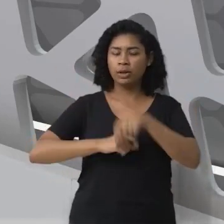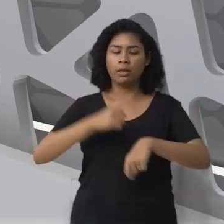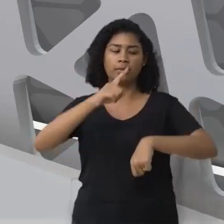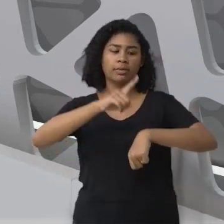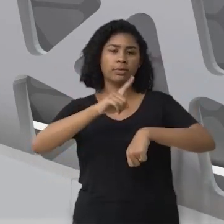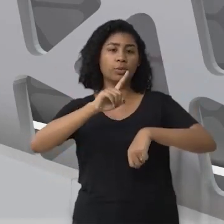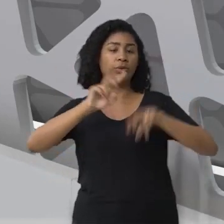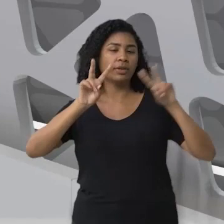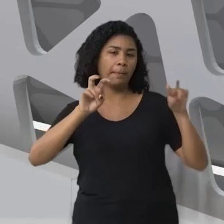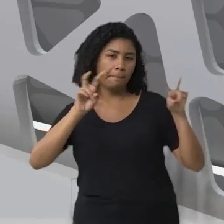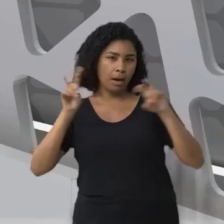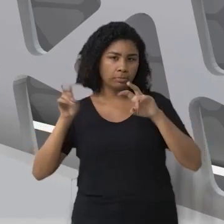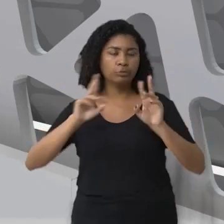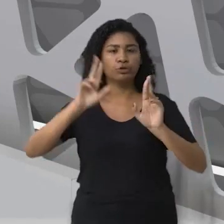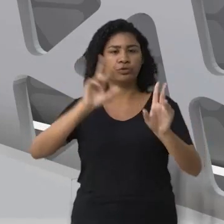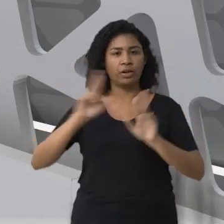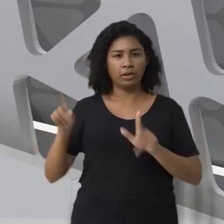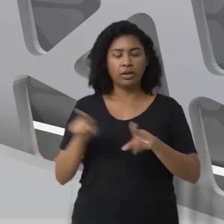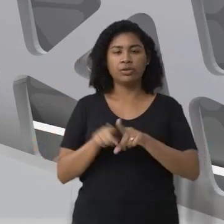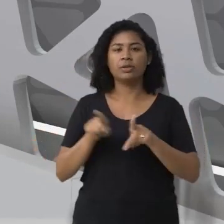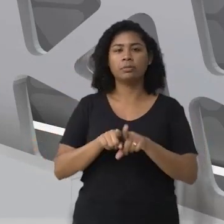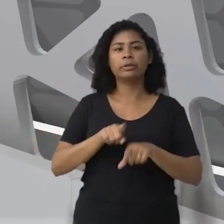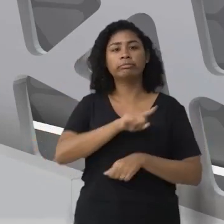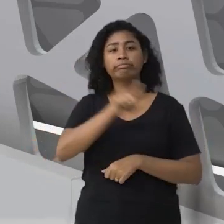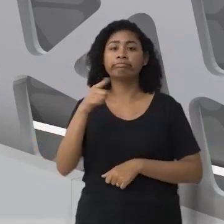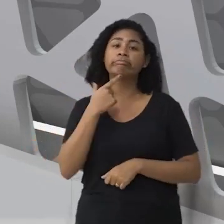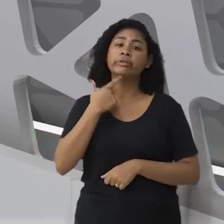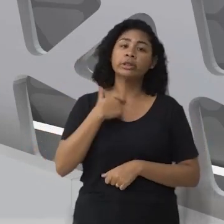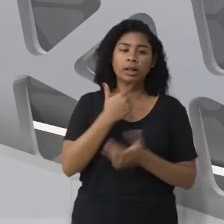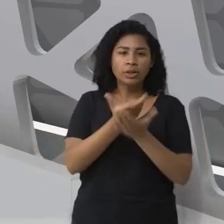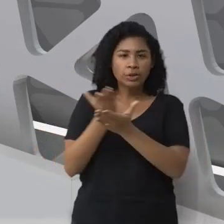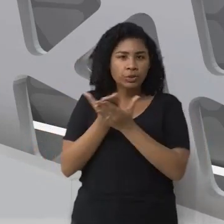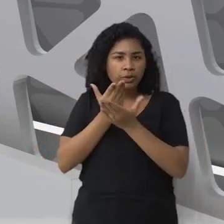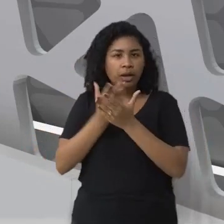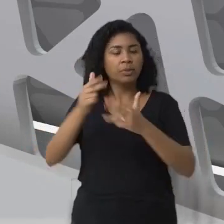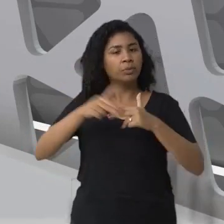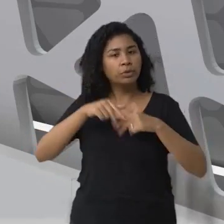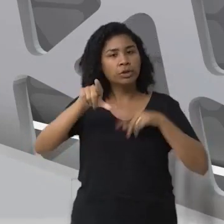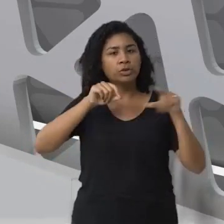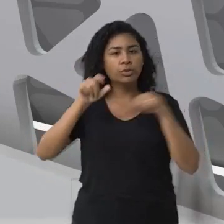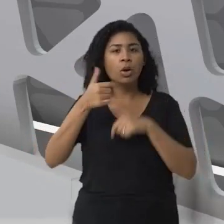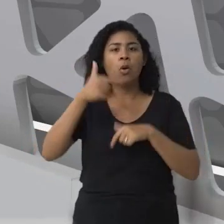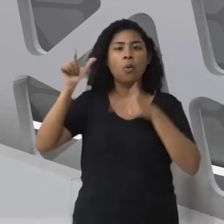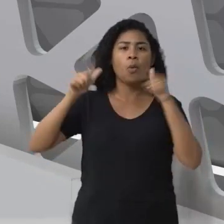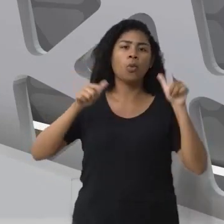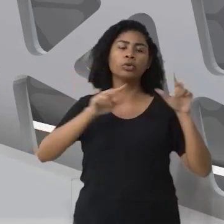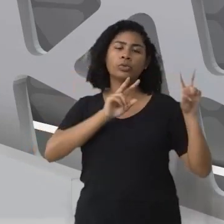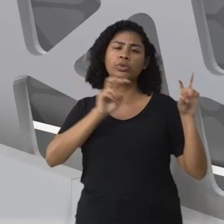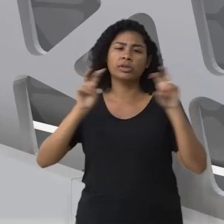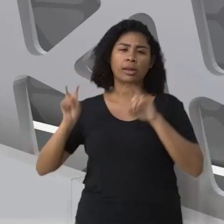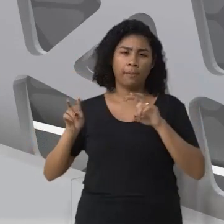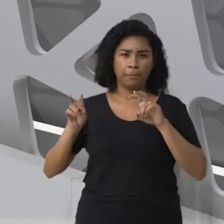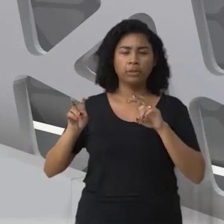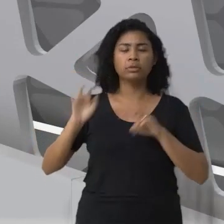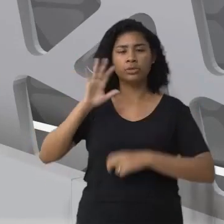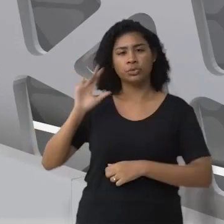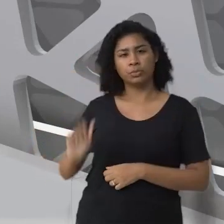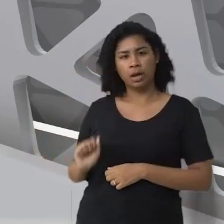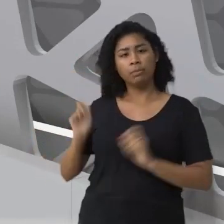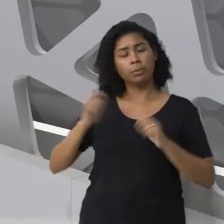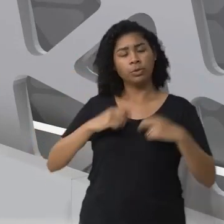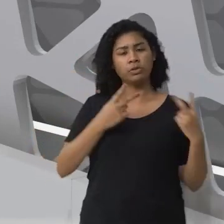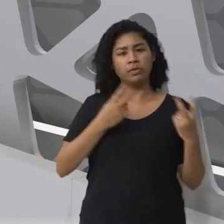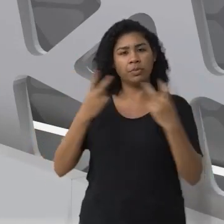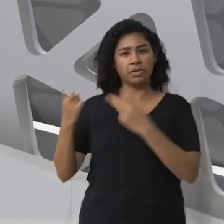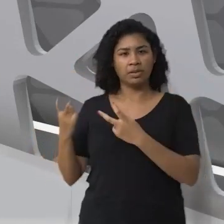tema, dependendo do que você quer estudar, aí a gente verifica diferentes mapas temáticos que a gente pode observar